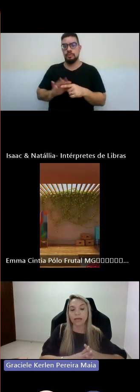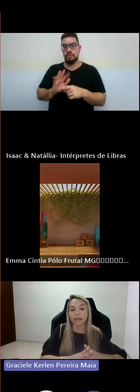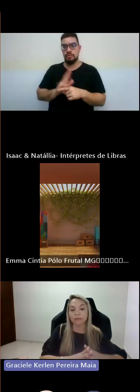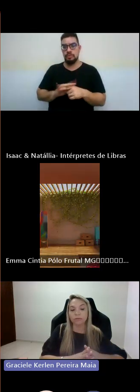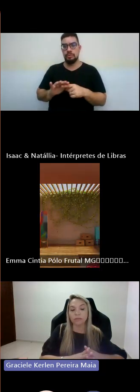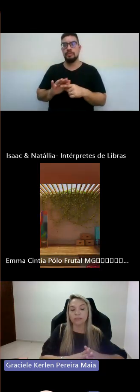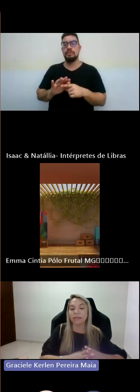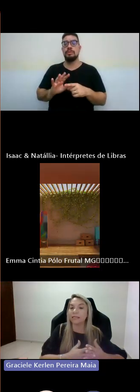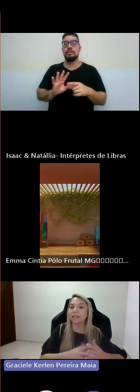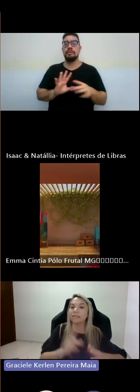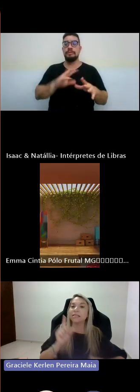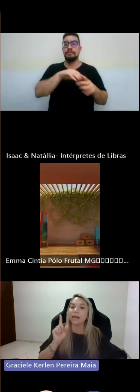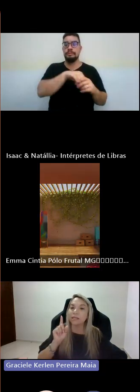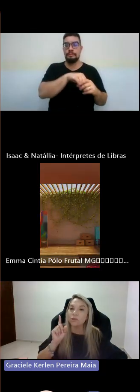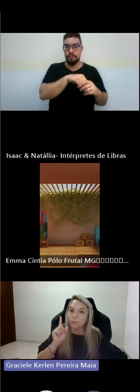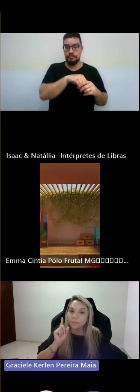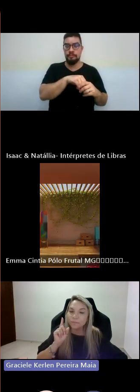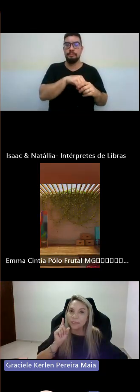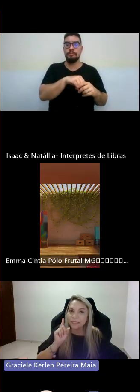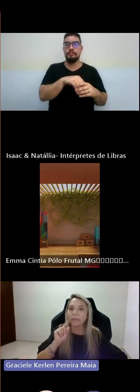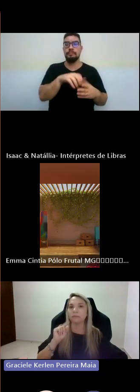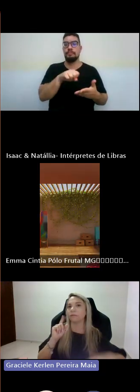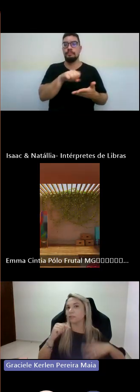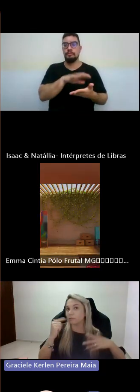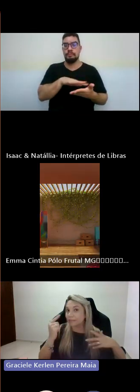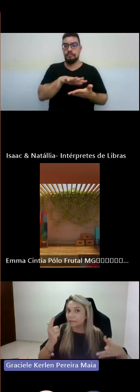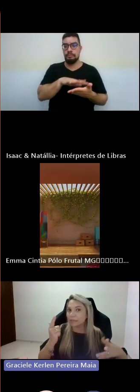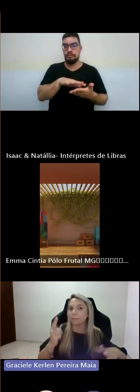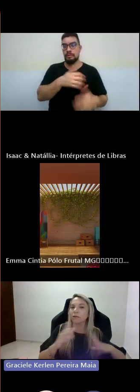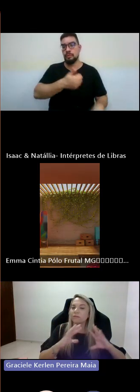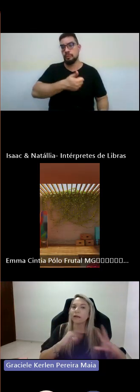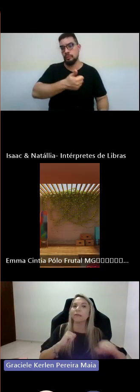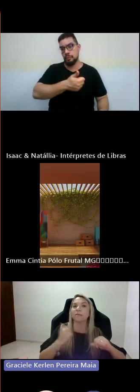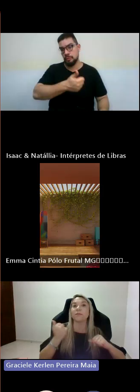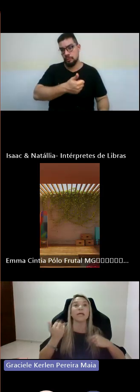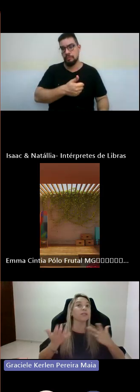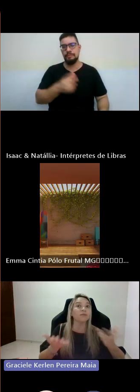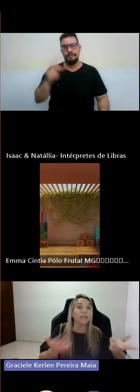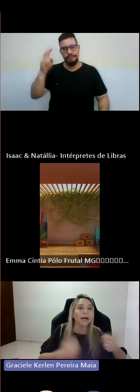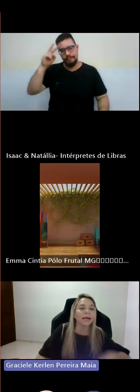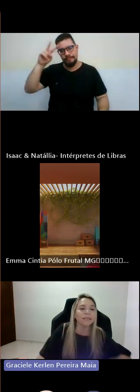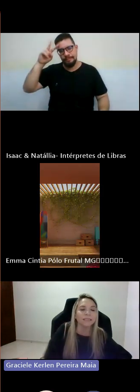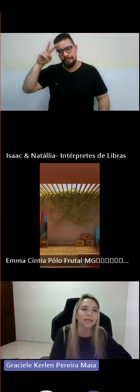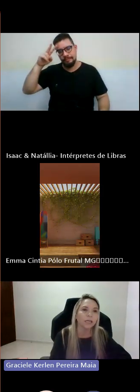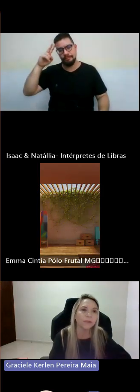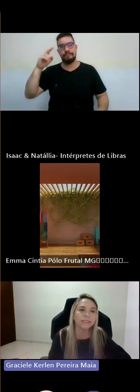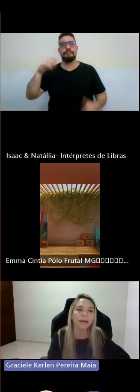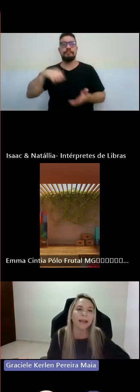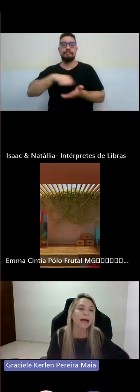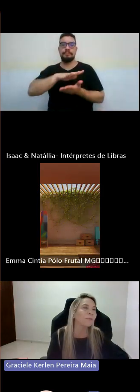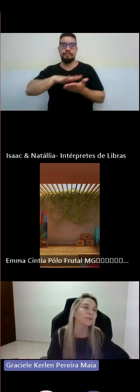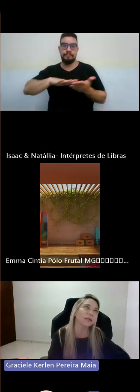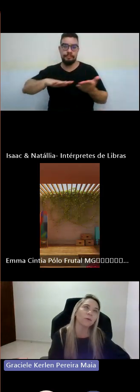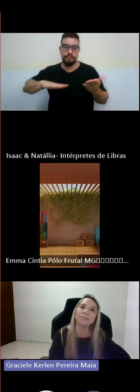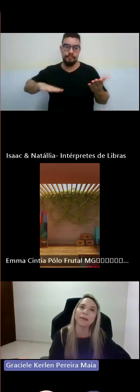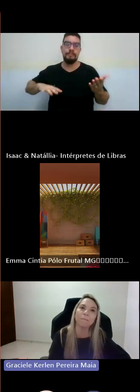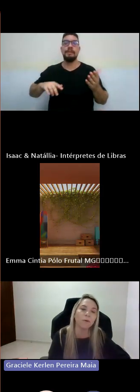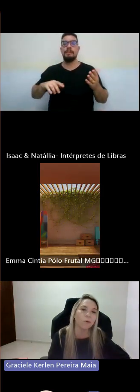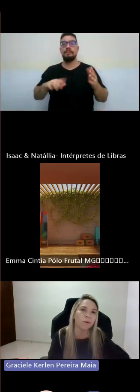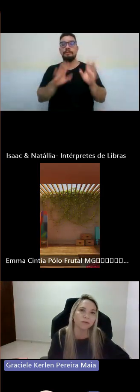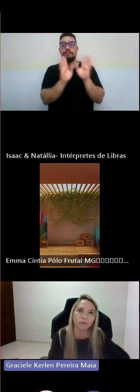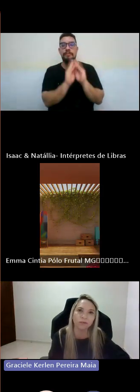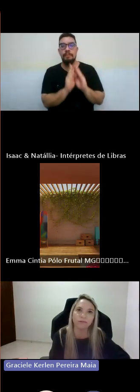dentro da escrita de sinais 1, né? Não sei se vocês lembram, nós falamos, vocês fizeram uma atividade, eu entrei lá, muita